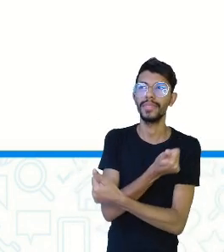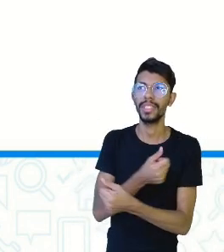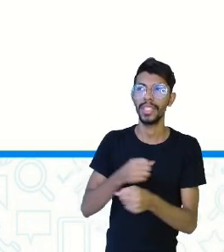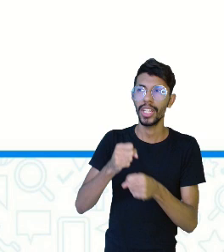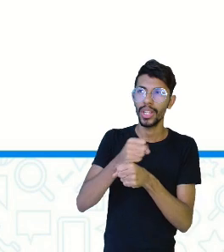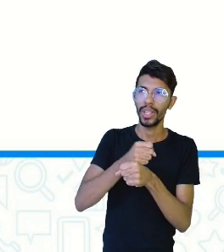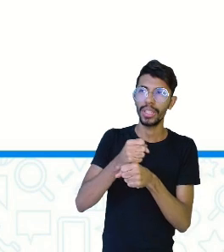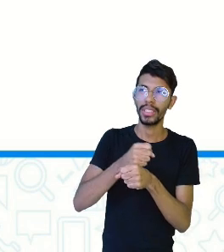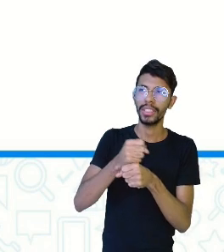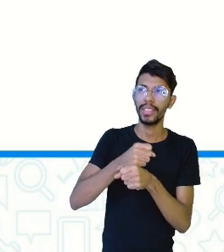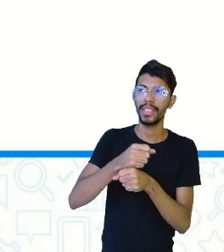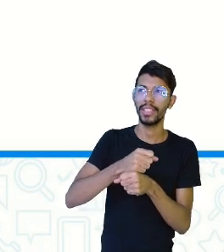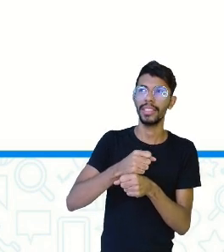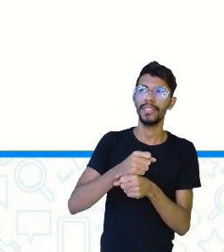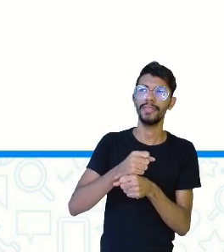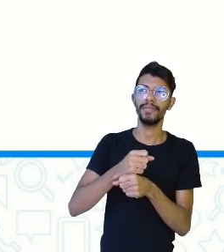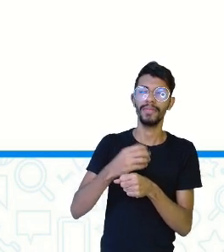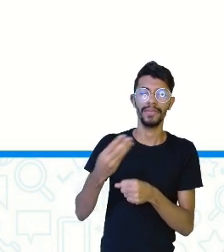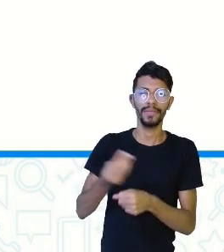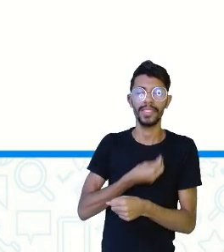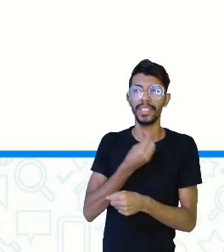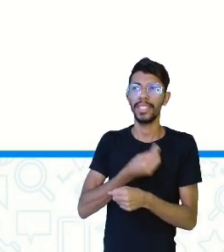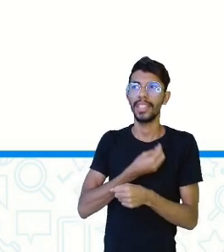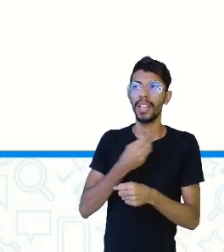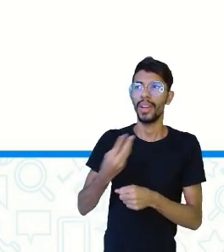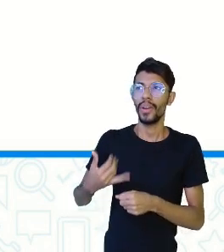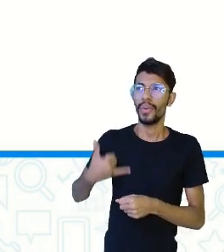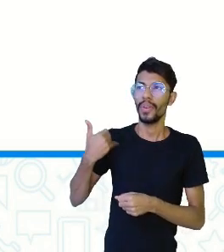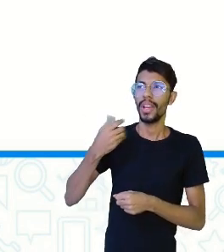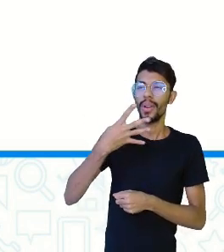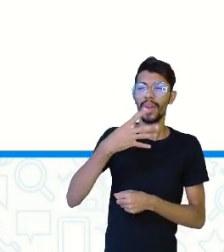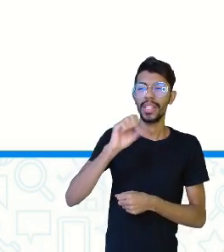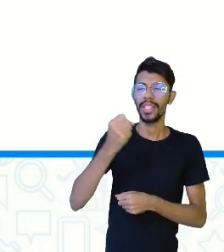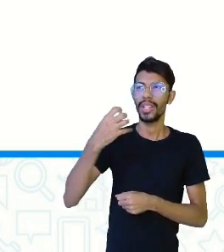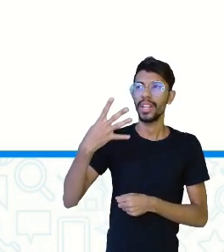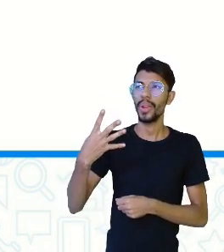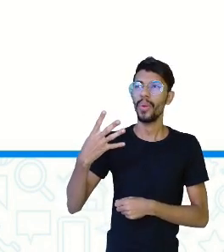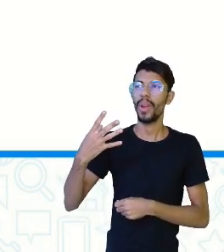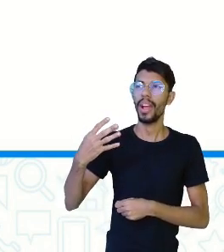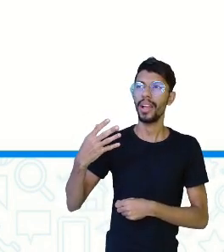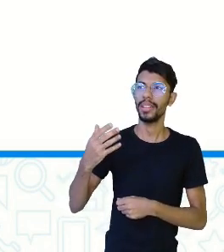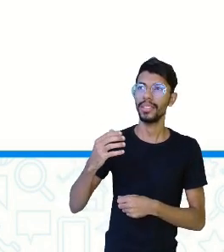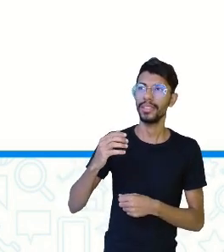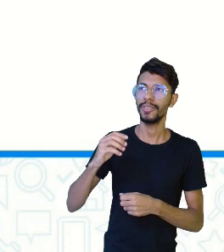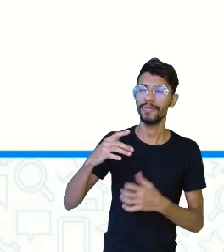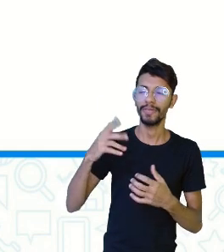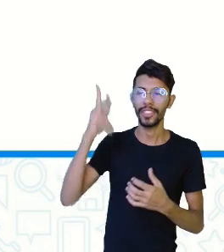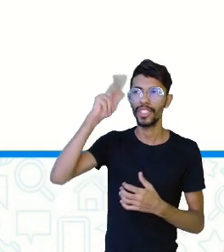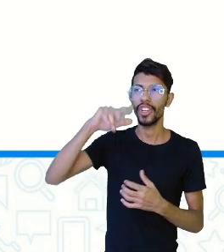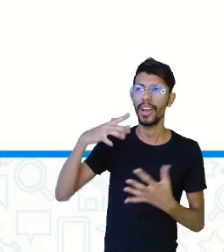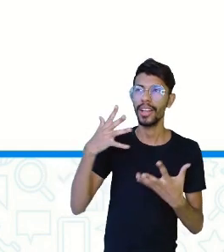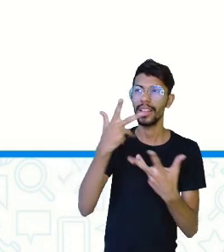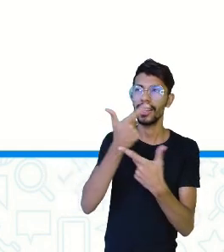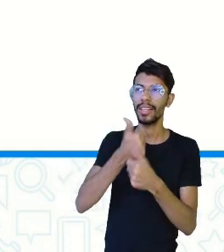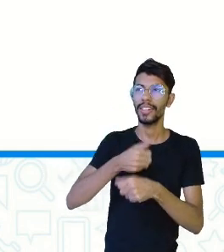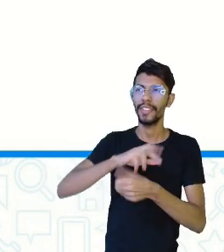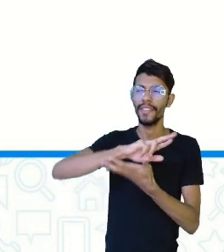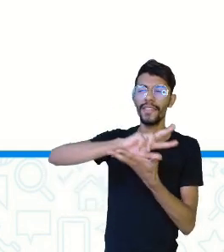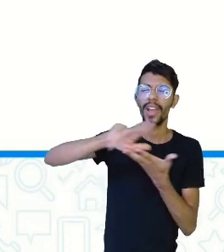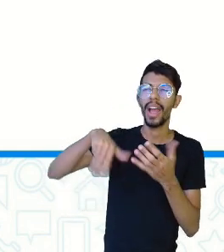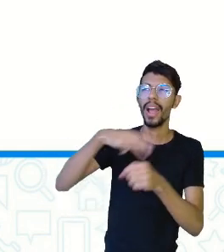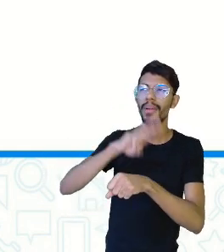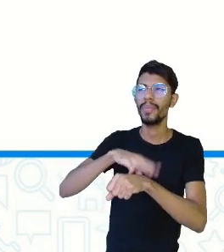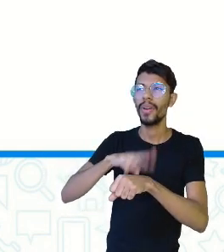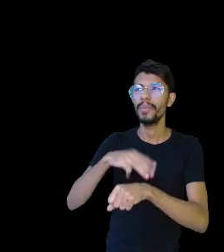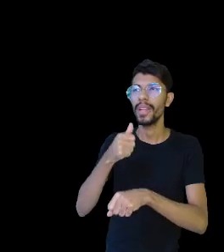484 anos, histórica, linda. Tantos monumentos ainda a citar, uma longa trajetória a